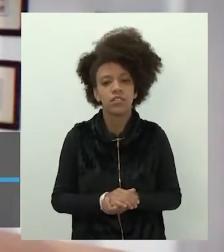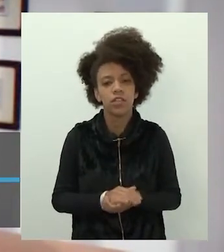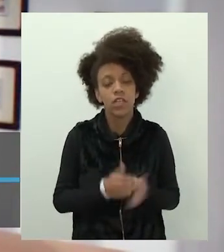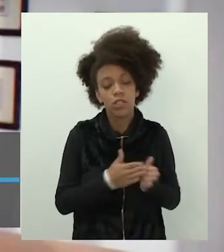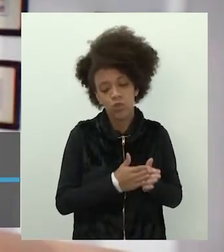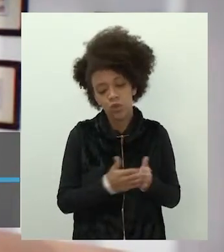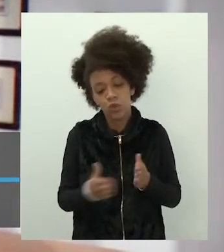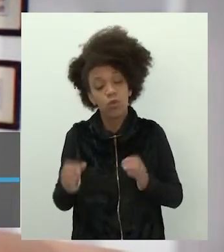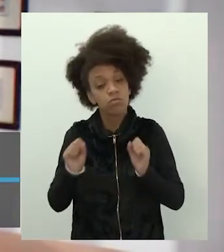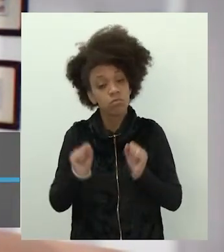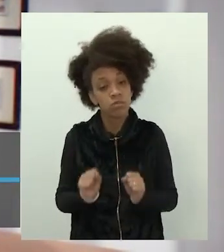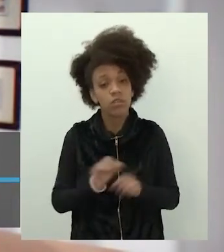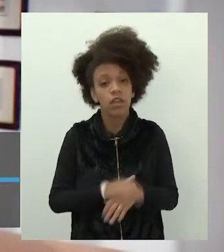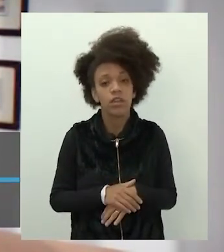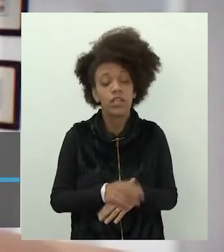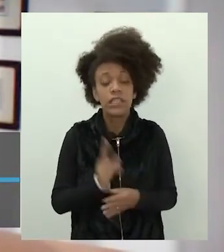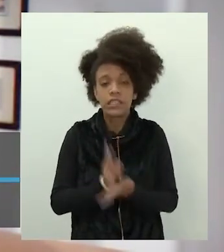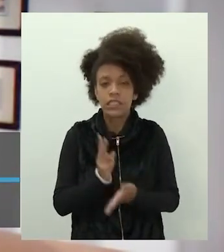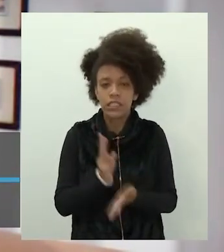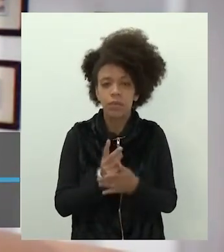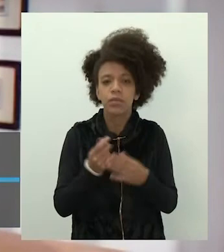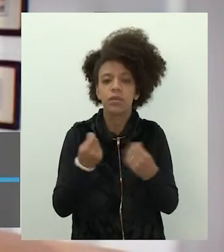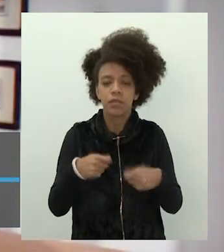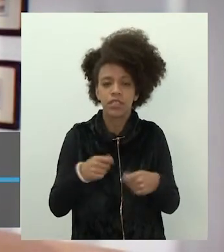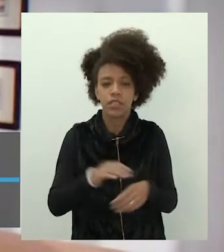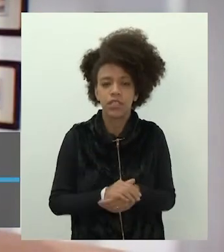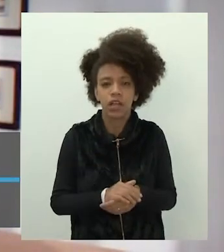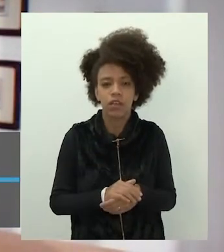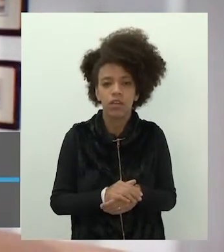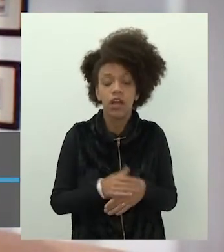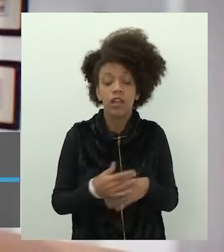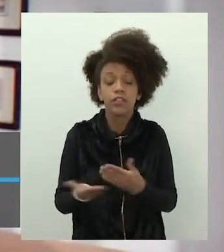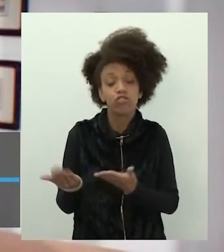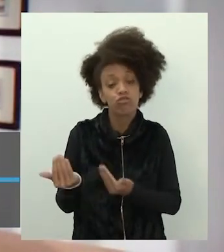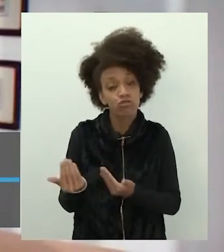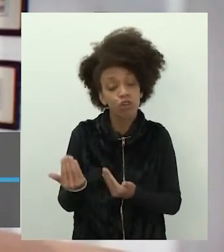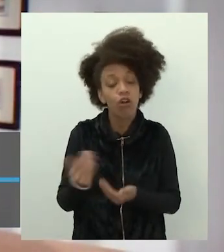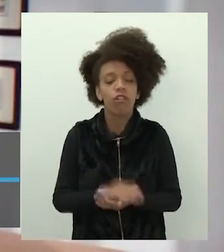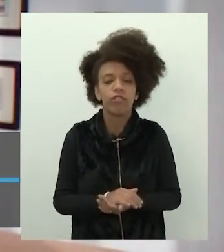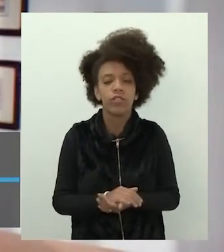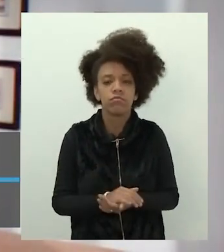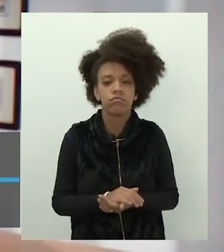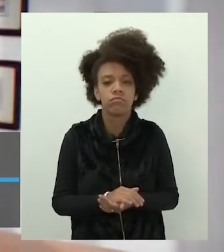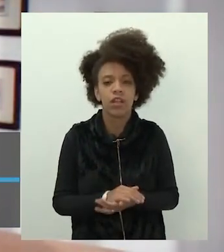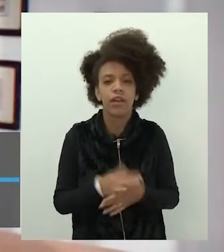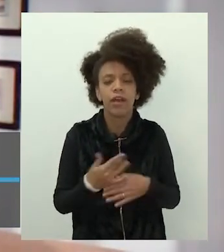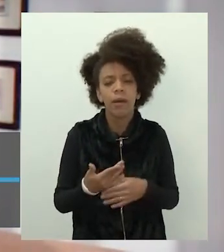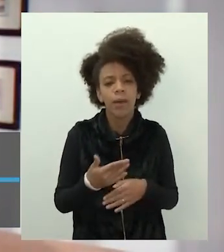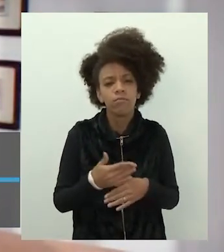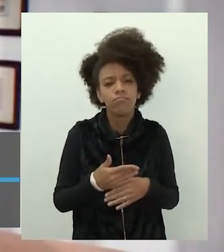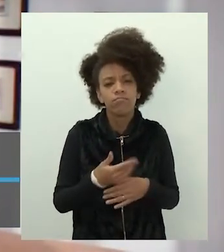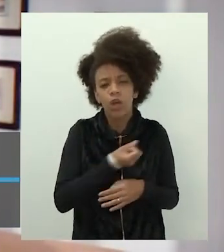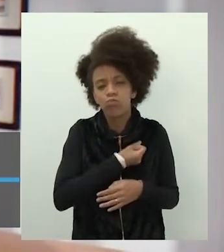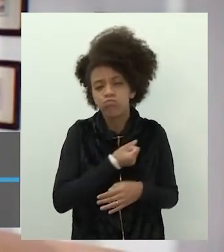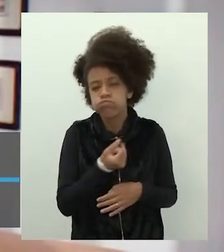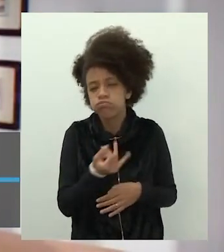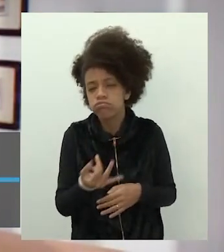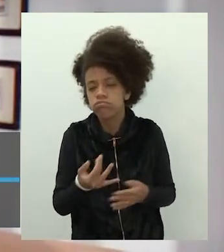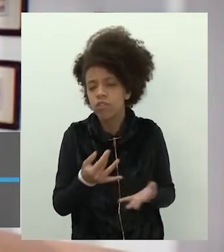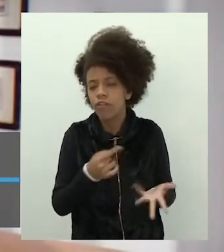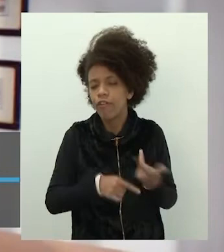nós pudermos e sempre que pudermos, desde muito jovens, ter o maior número possível de